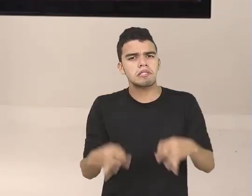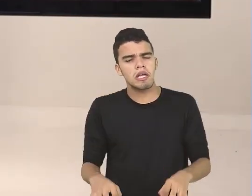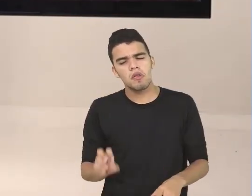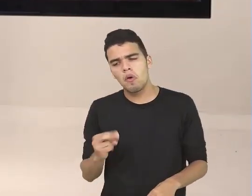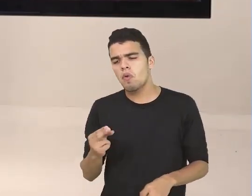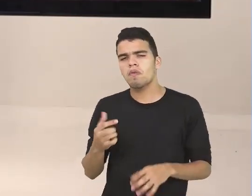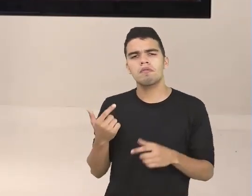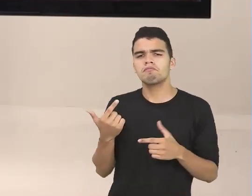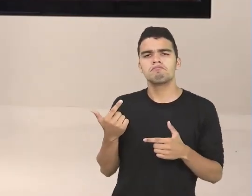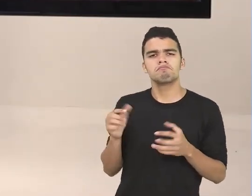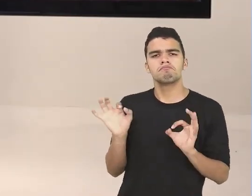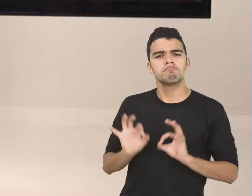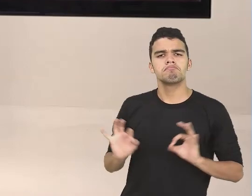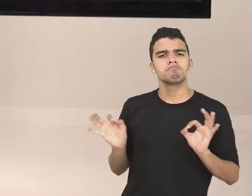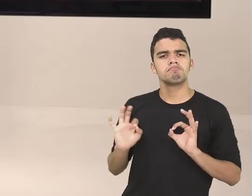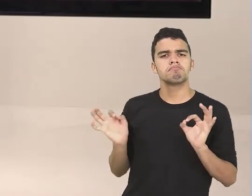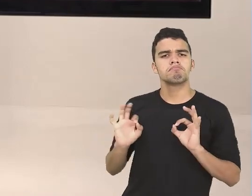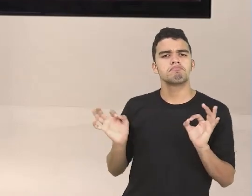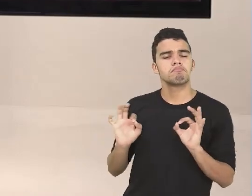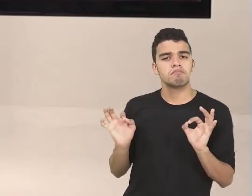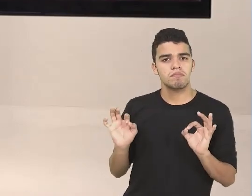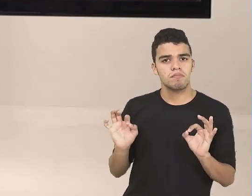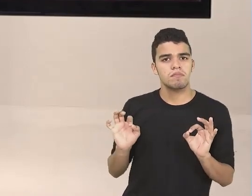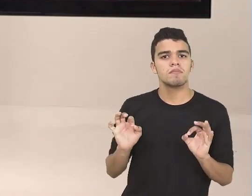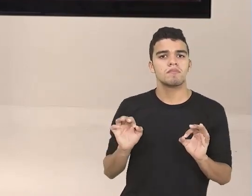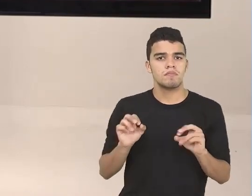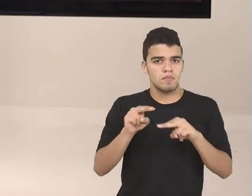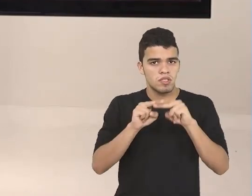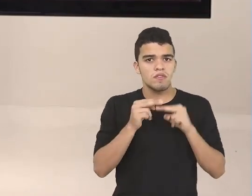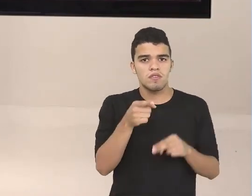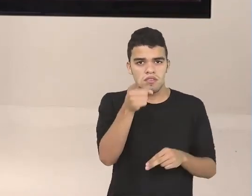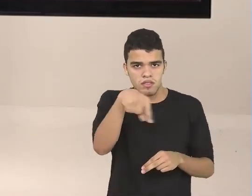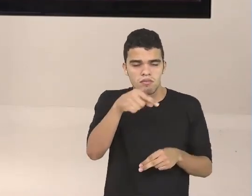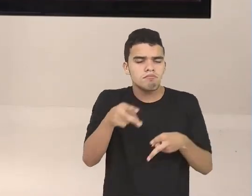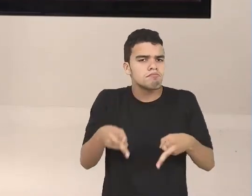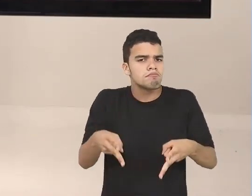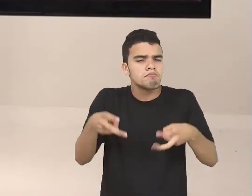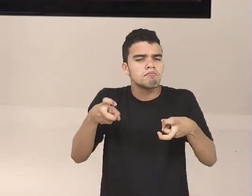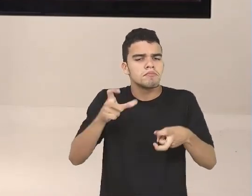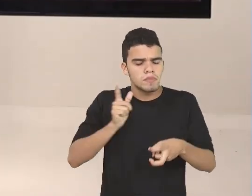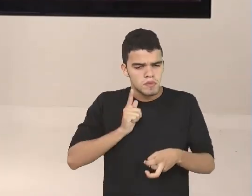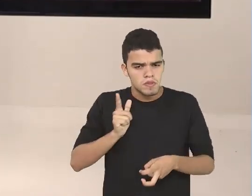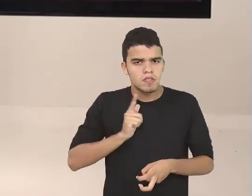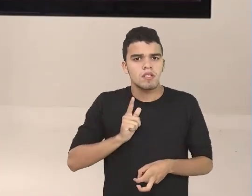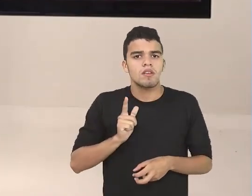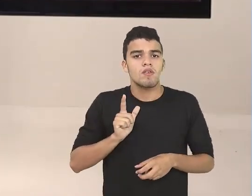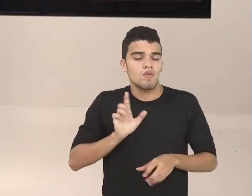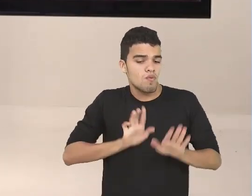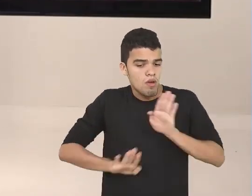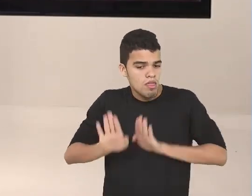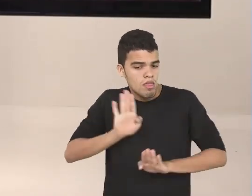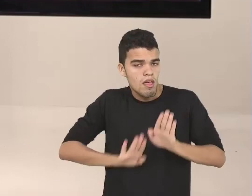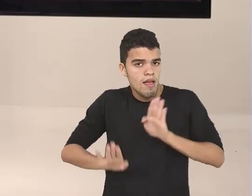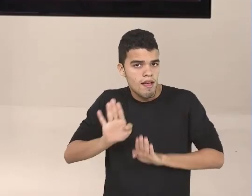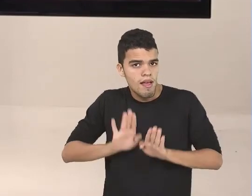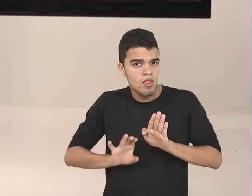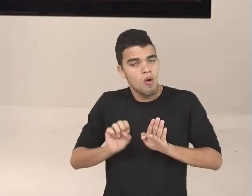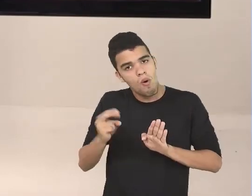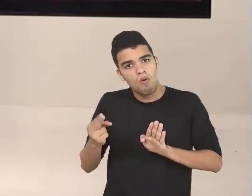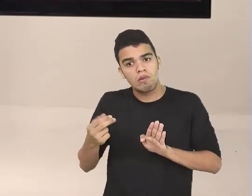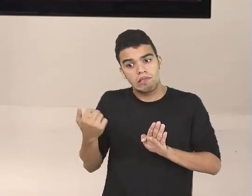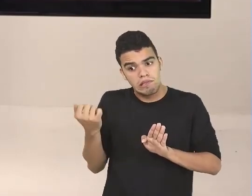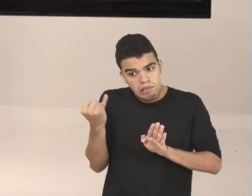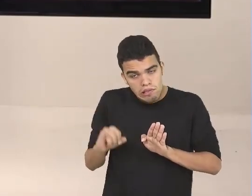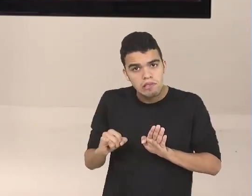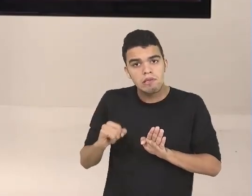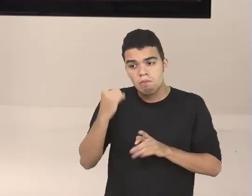vão perceber se realmente vocês estão tomando o cuidado devido ou se vocês precisam tomar o cuidado devido. E isso vocês